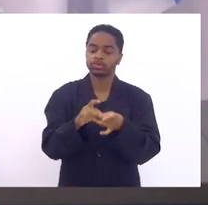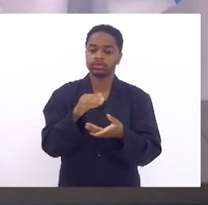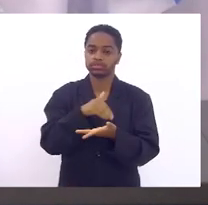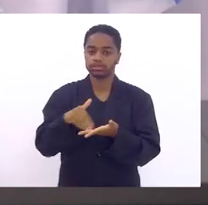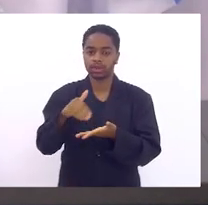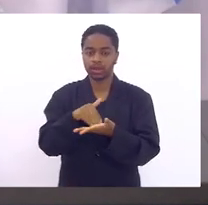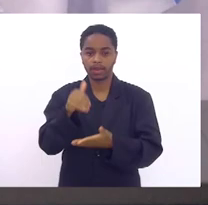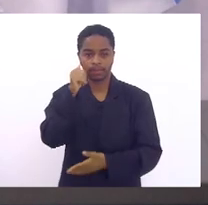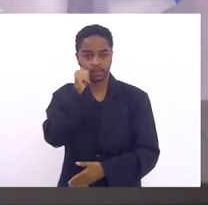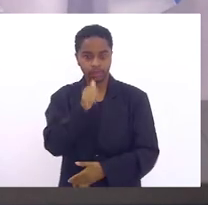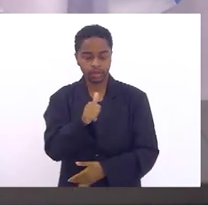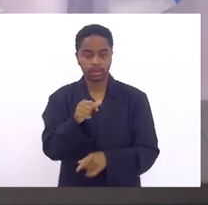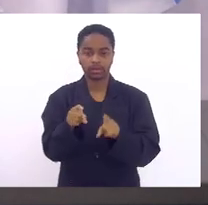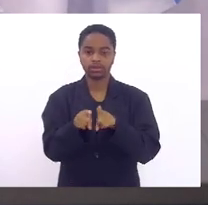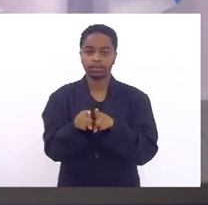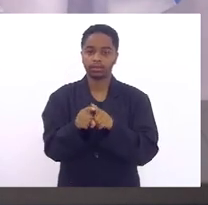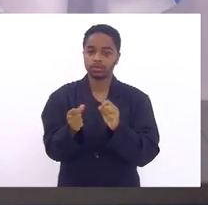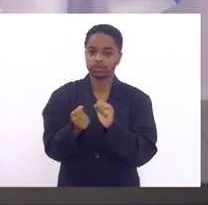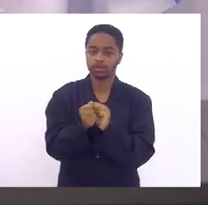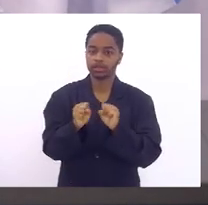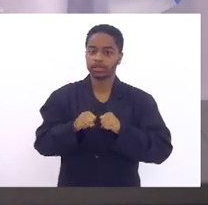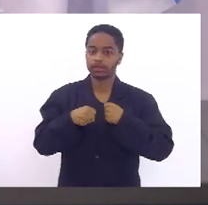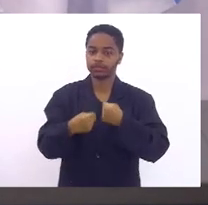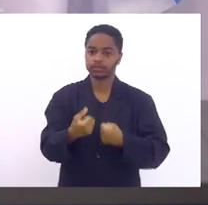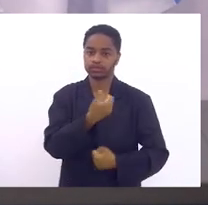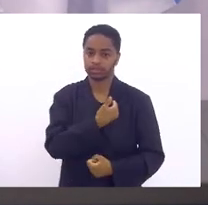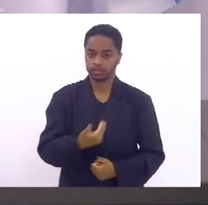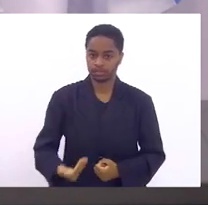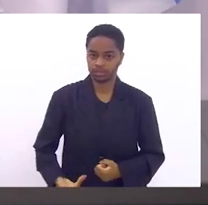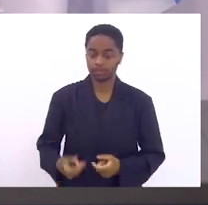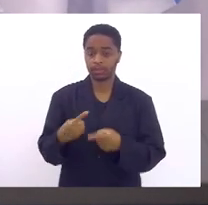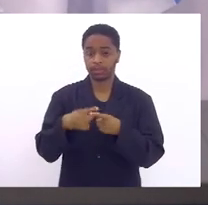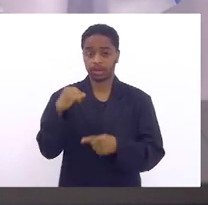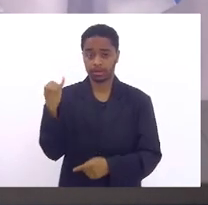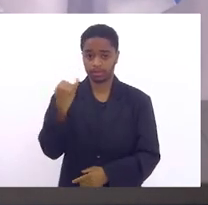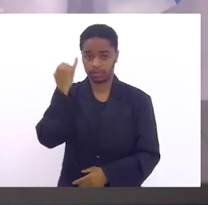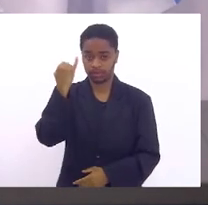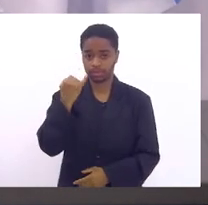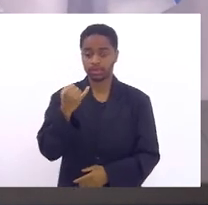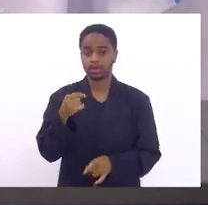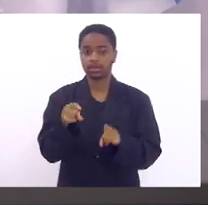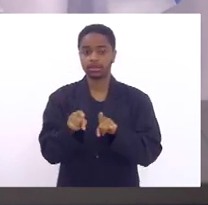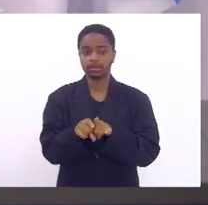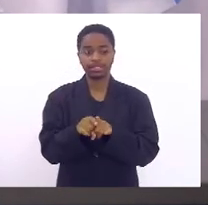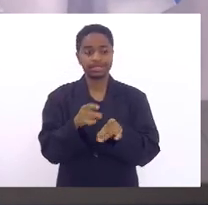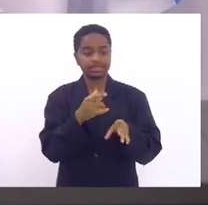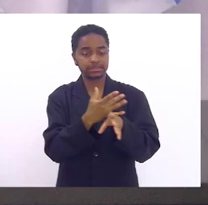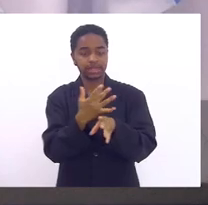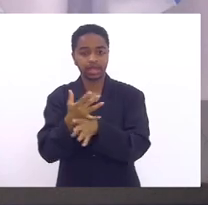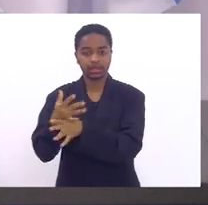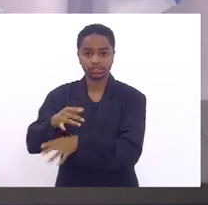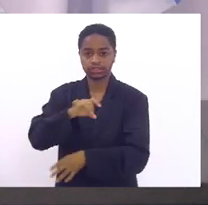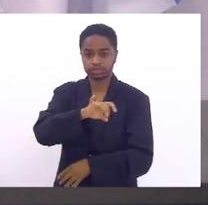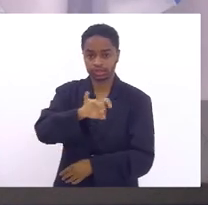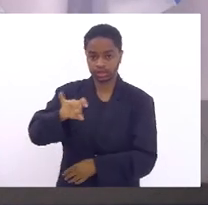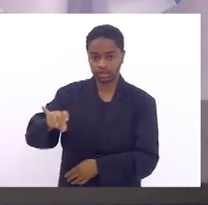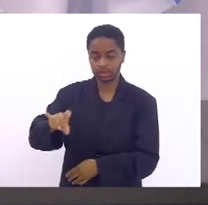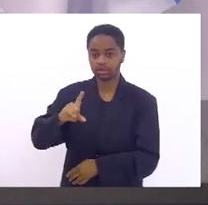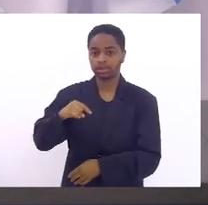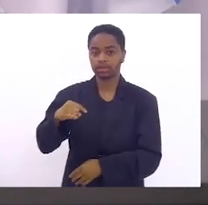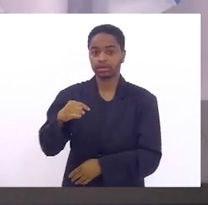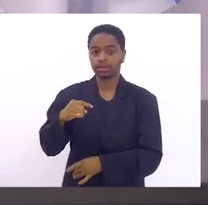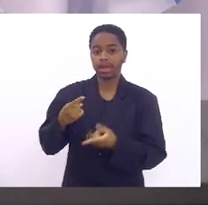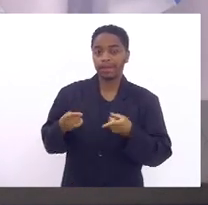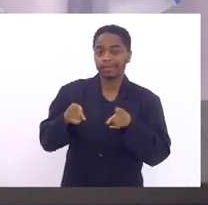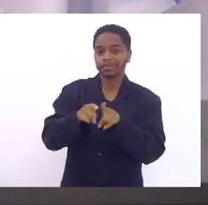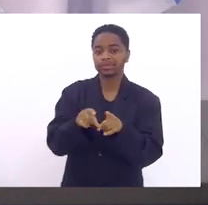parceria também com a Defensoria Pública que foi muito importante e em cada cidade que nós estivemos a parceria